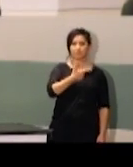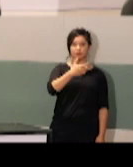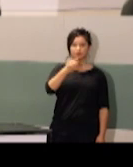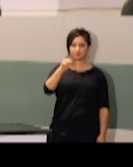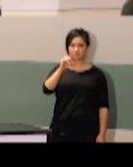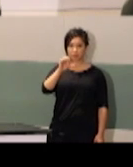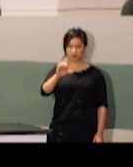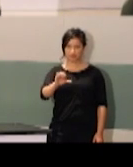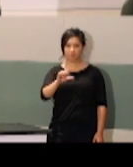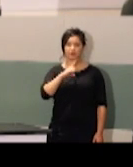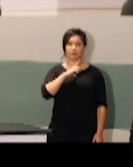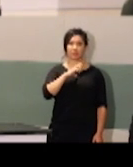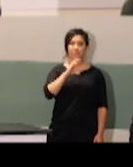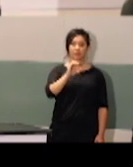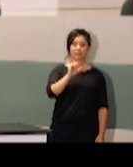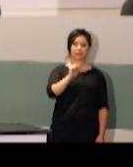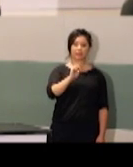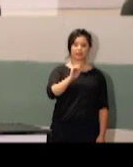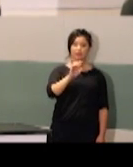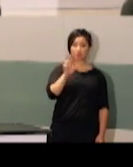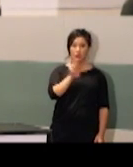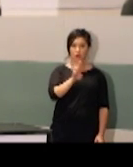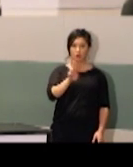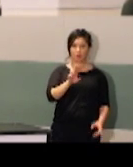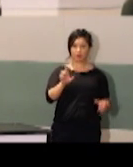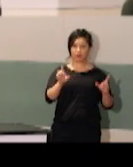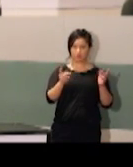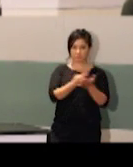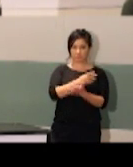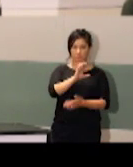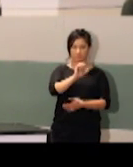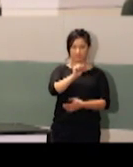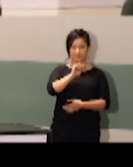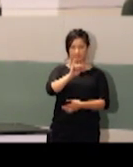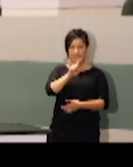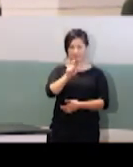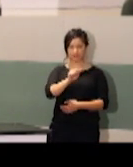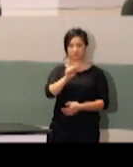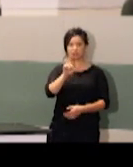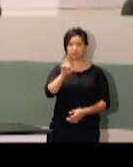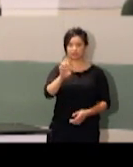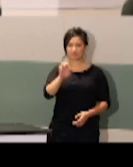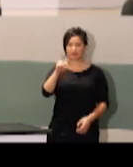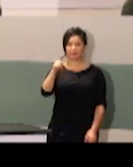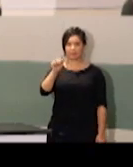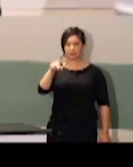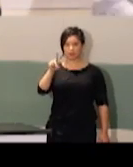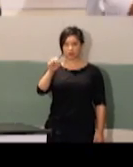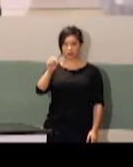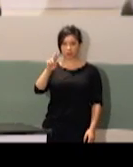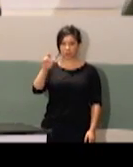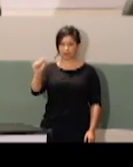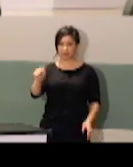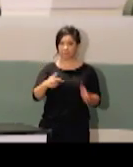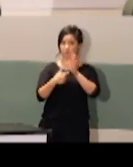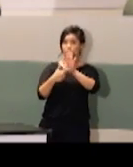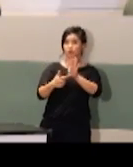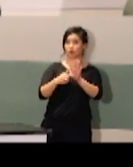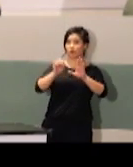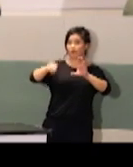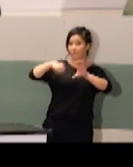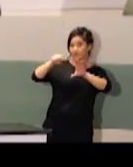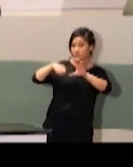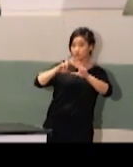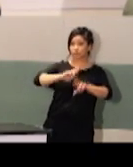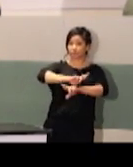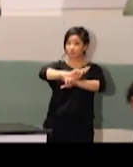Com a Caixa de Pandora foi divulgada uma série de vídeos mostrando políticos recebendo propina. Acabou com o governador preso. Foi uma vergonha,